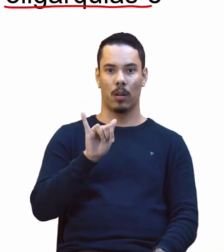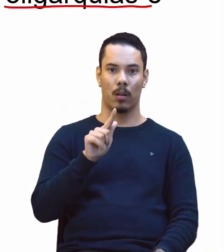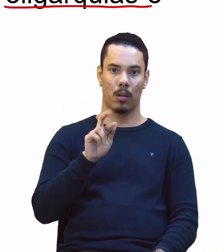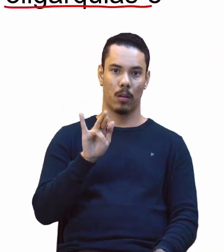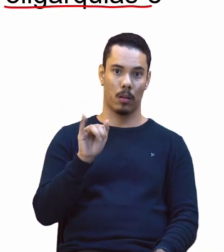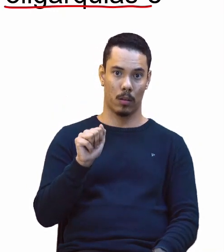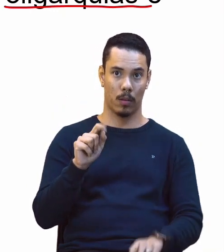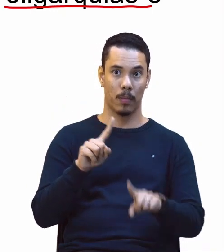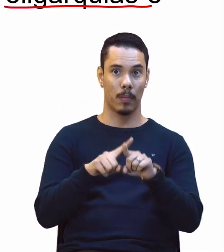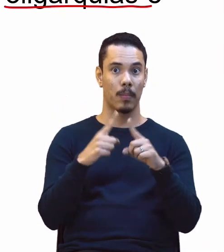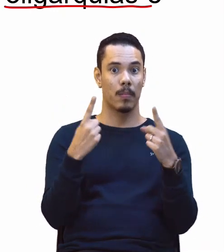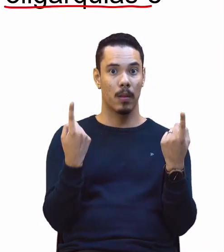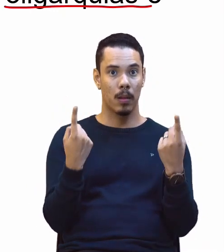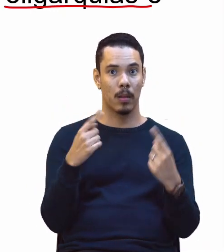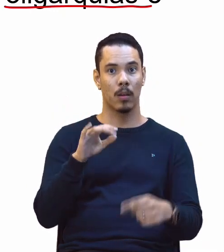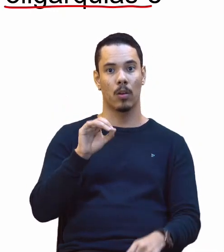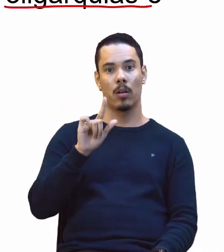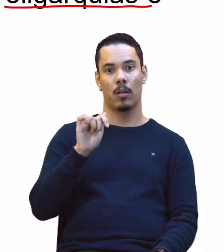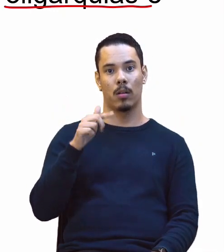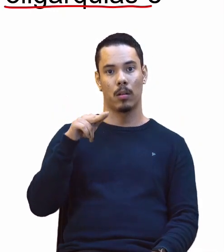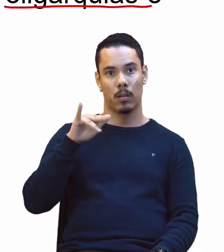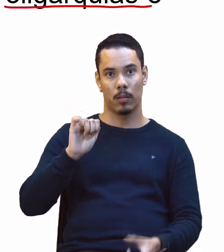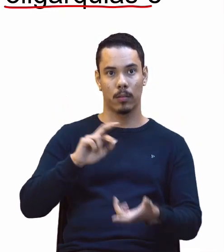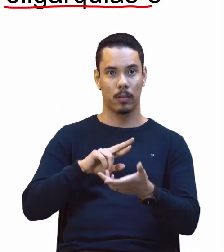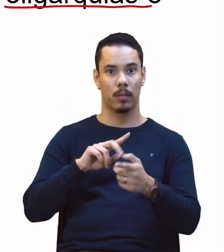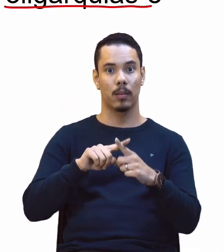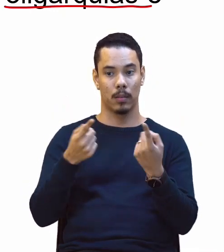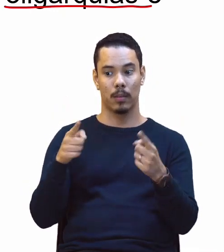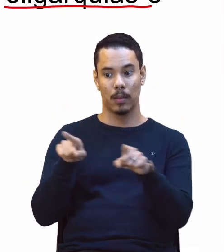na democracia é diferente essa forma de governo.